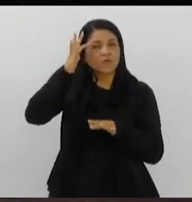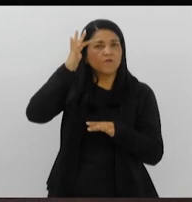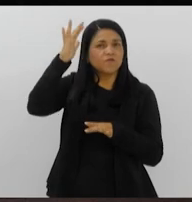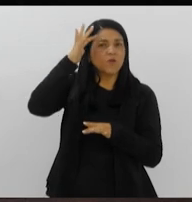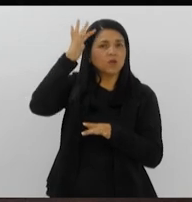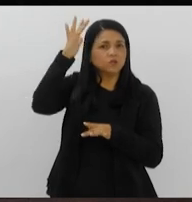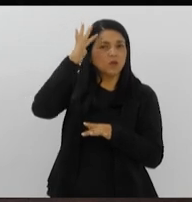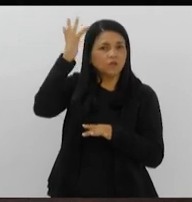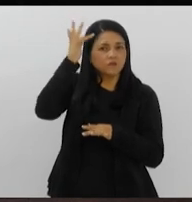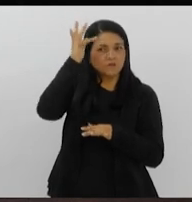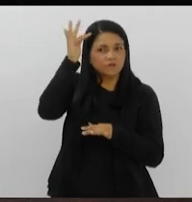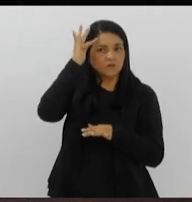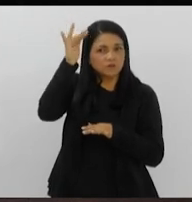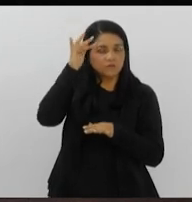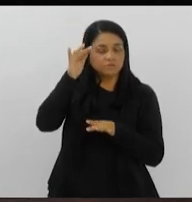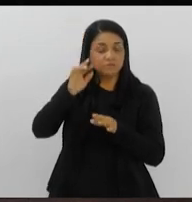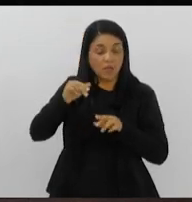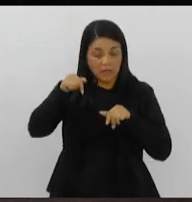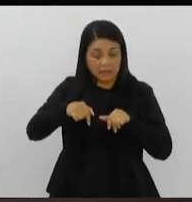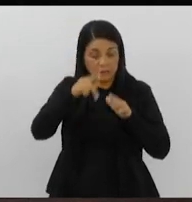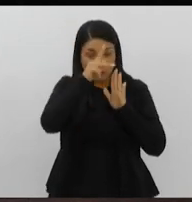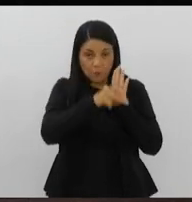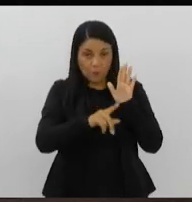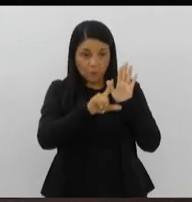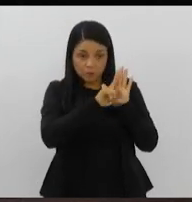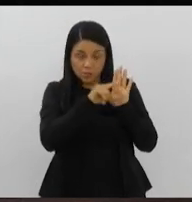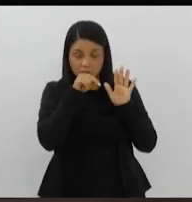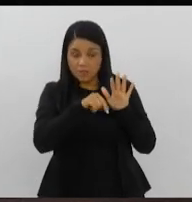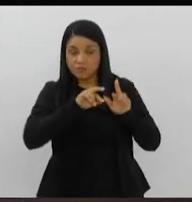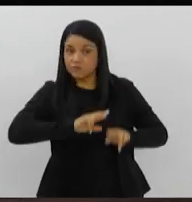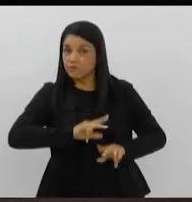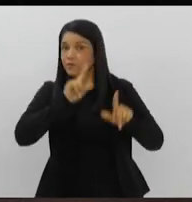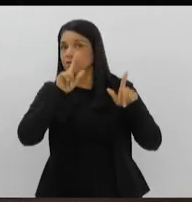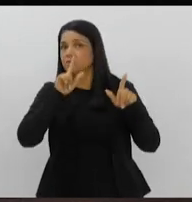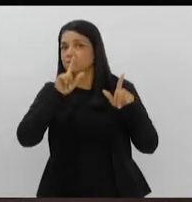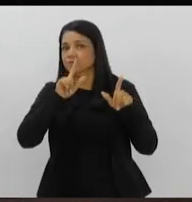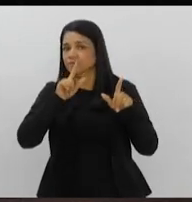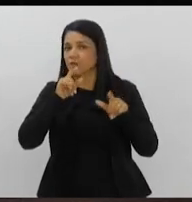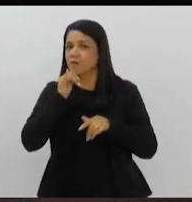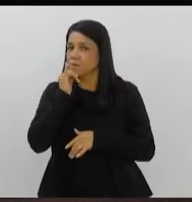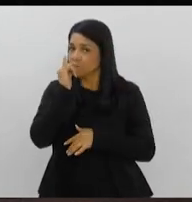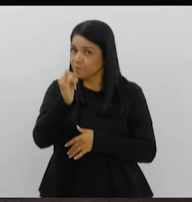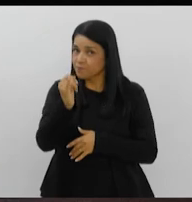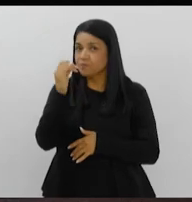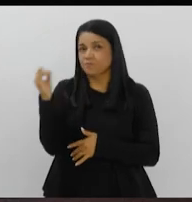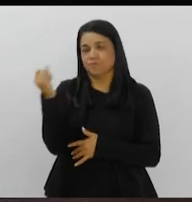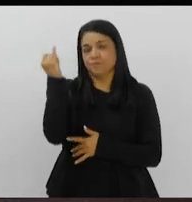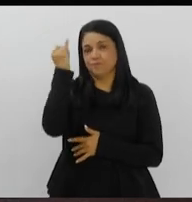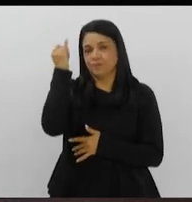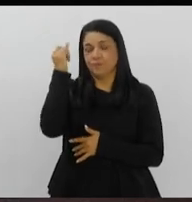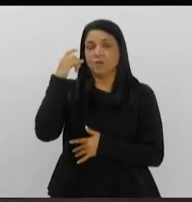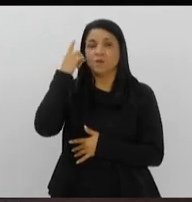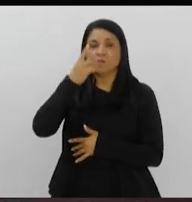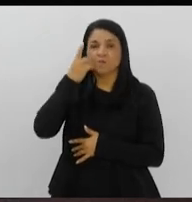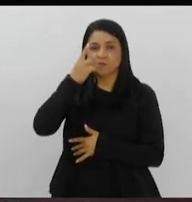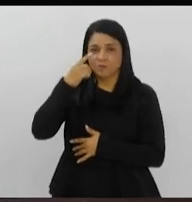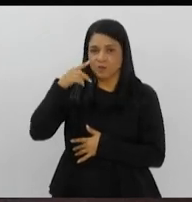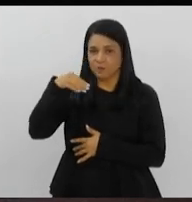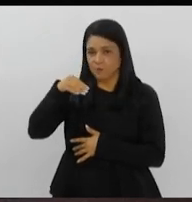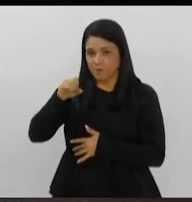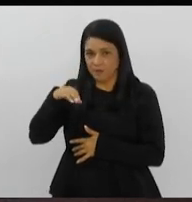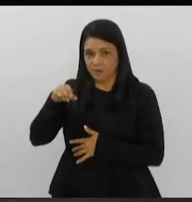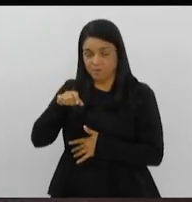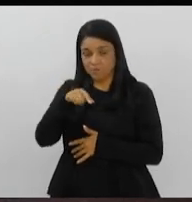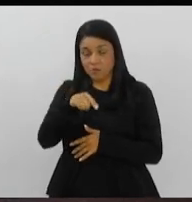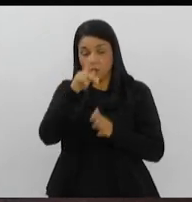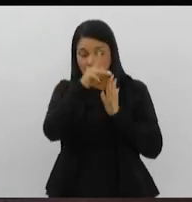mas não no campo aqui do nosso projeto. Porque é importante dizer, inclusive, deputado Carlos Mink, para que o seu projeto não